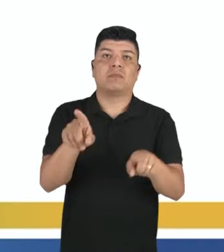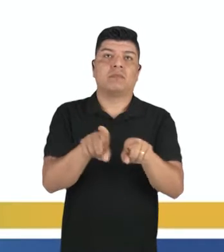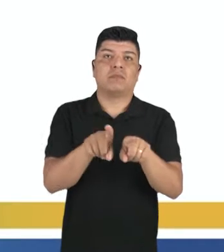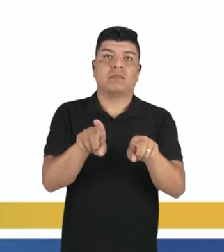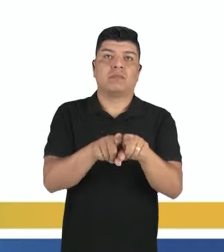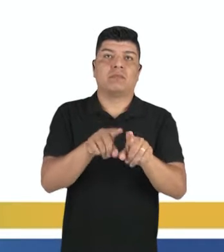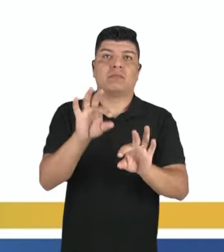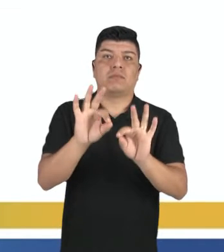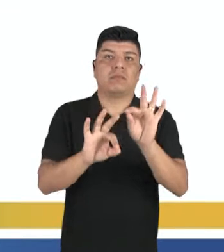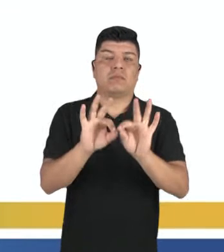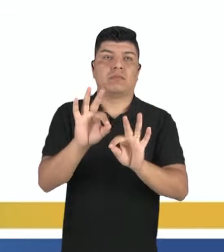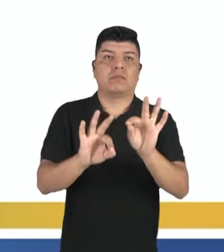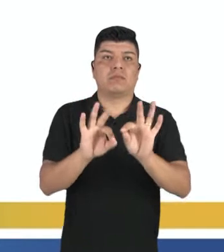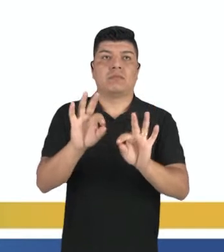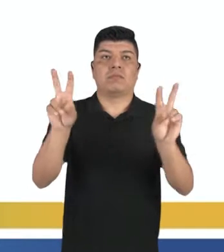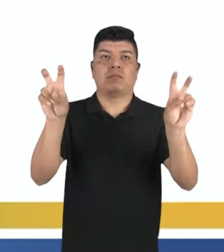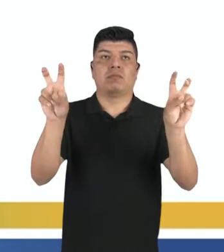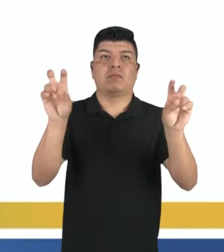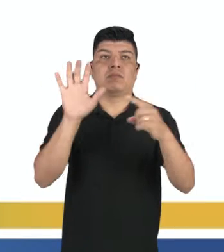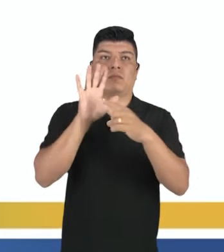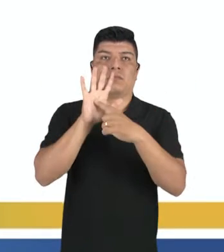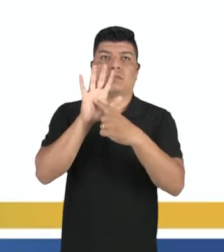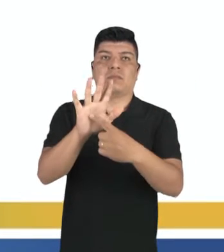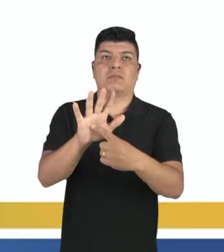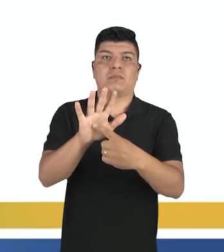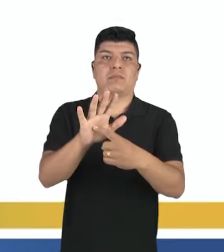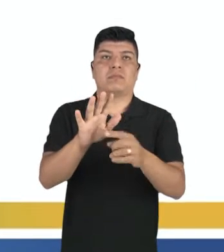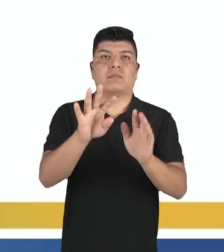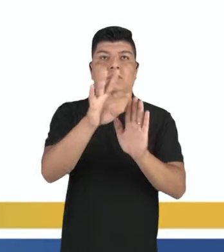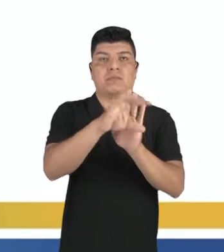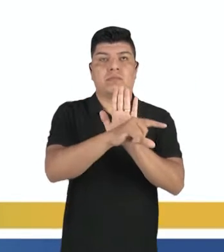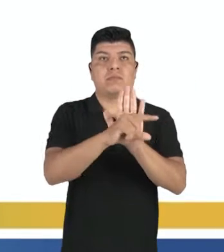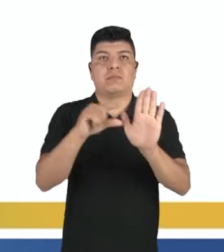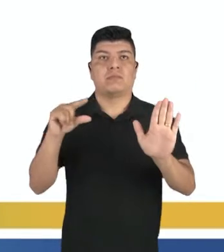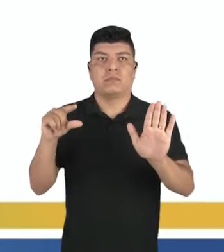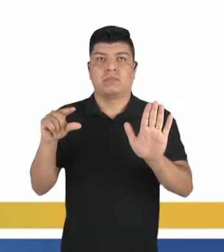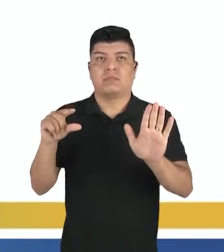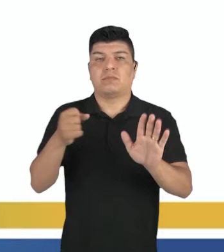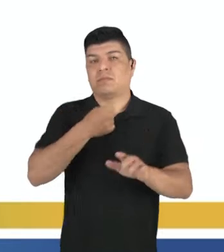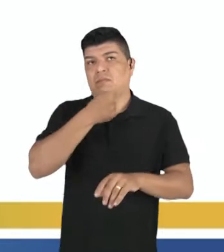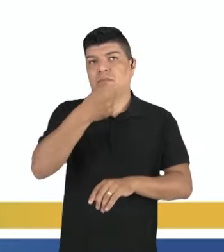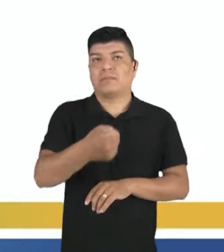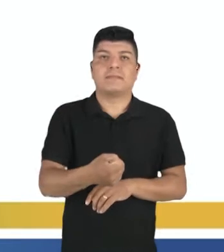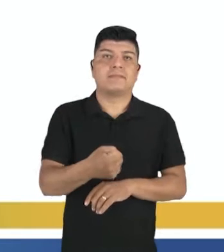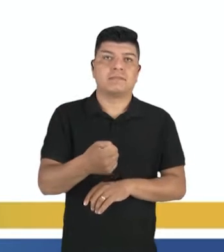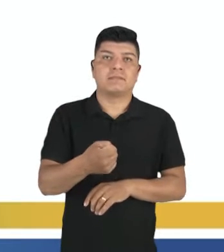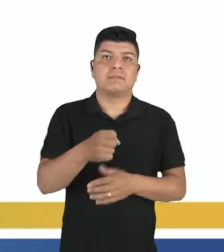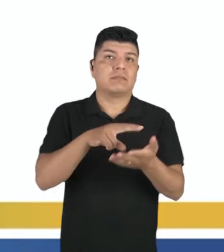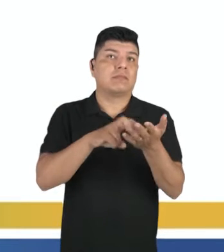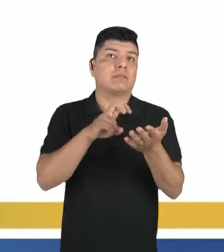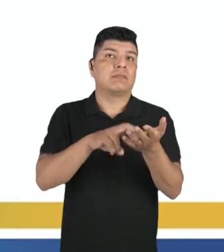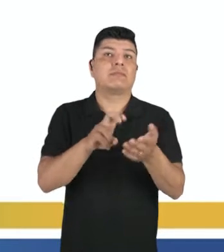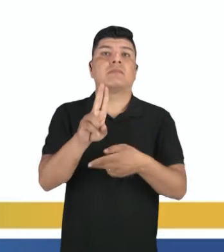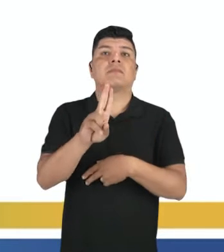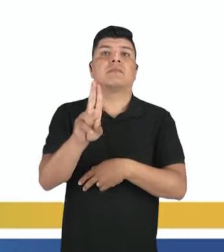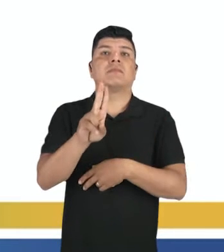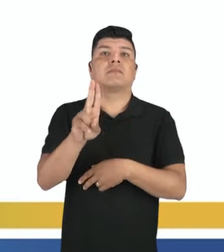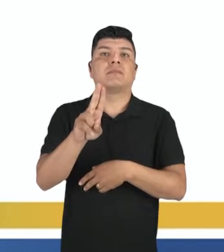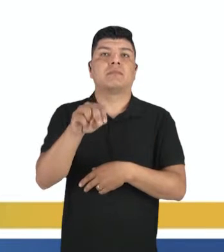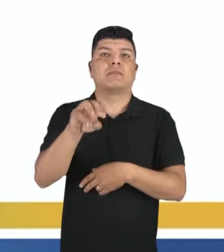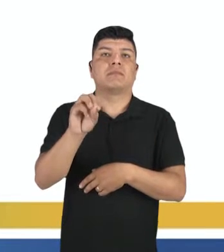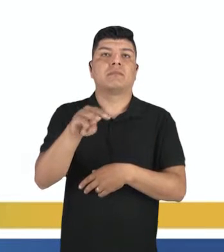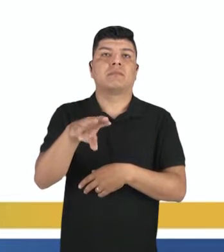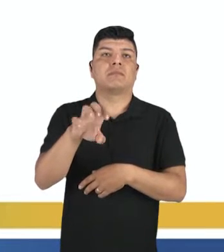a manutenção do tema abordado. No trecho da reportagem, o vocábulo nome